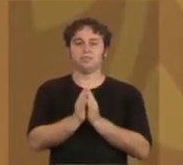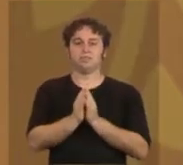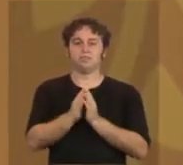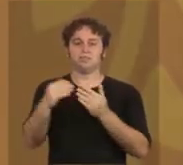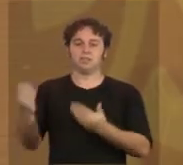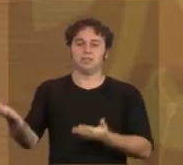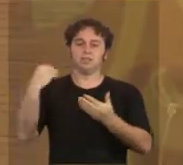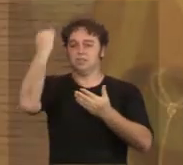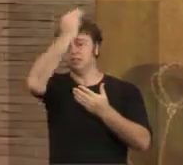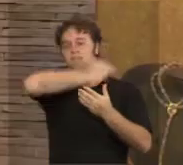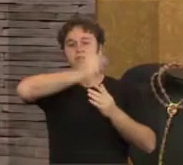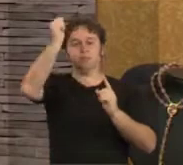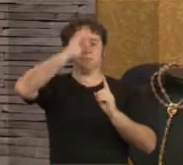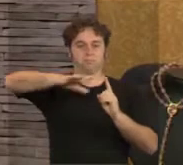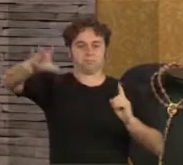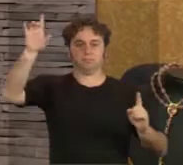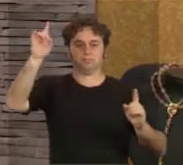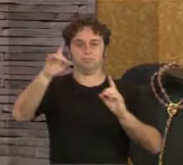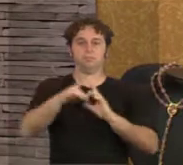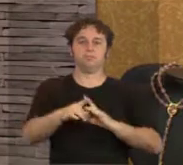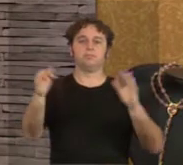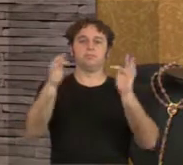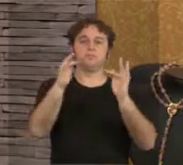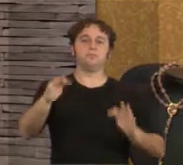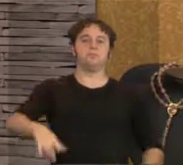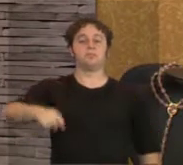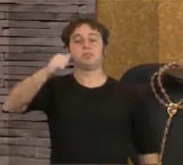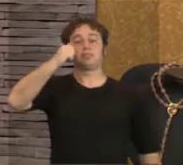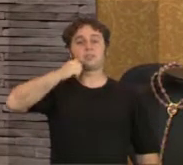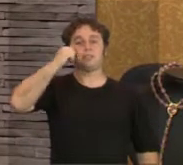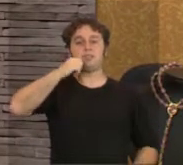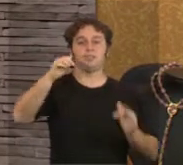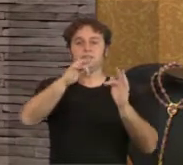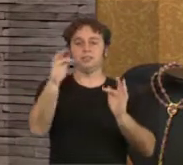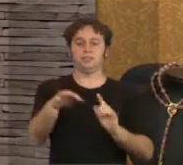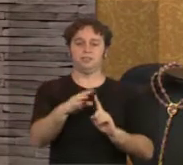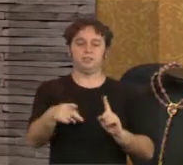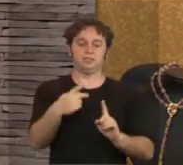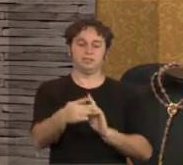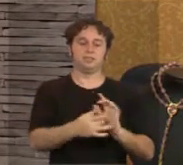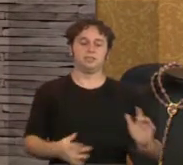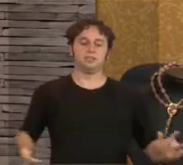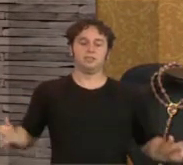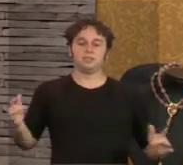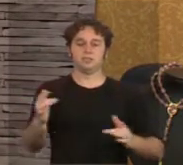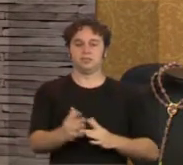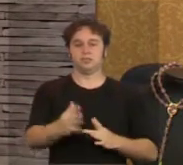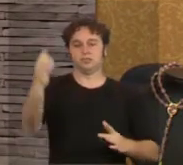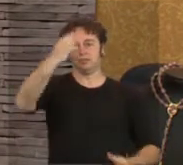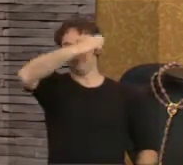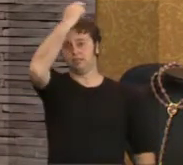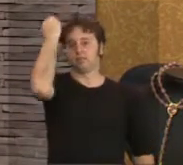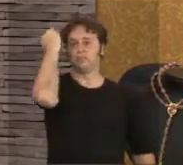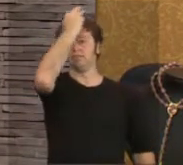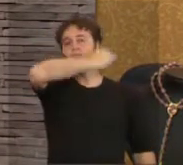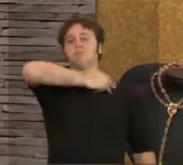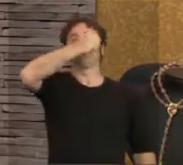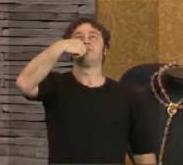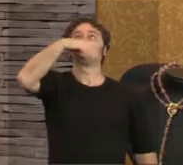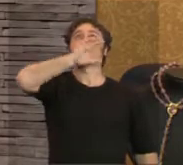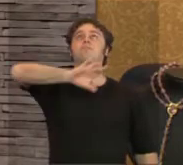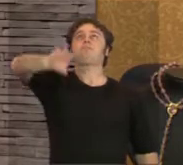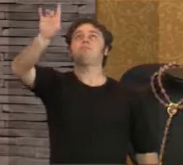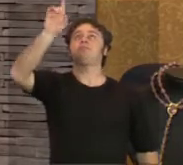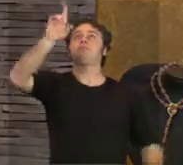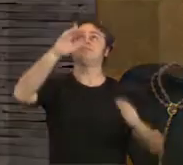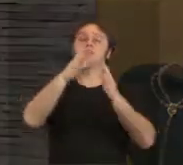Amém. Ave Maria, cheia de graça, o Senhor é convosco. Bendita sois vós entre as mulheres, e bendito é o fruto do vosso ventre,